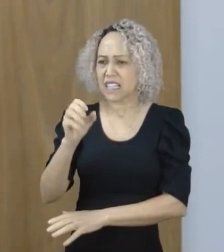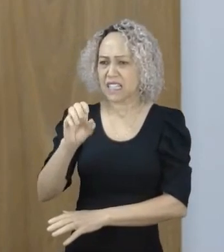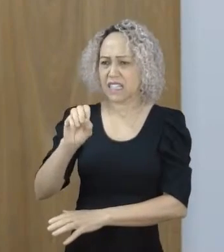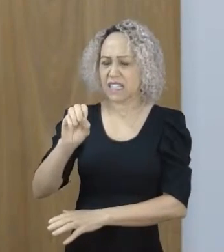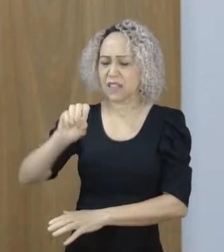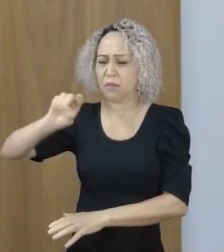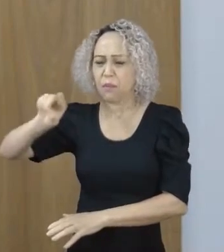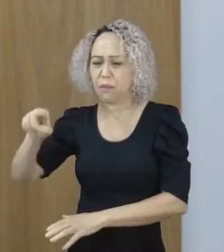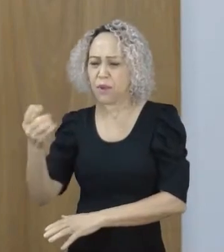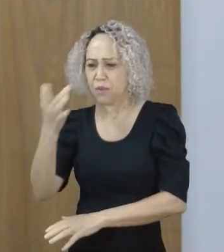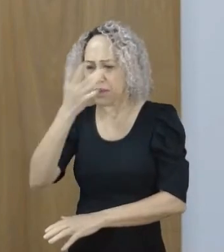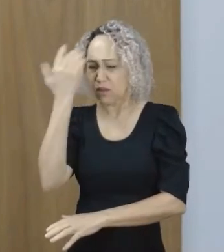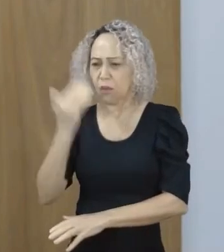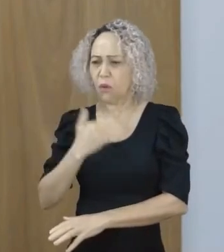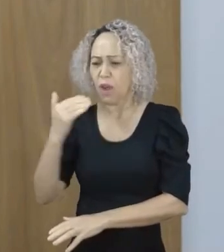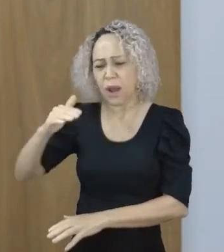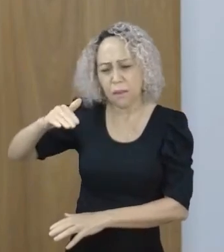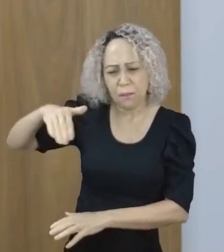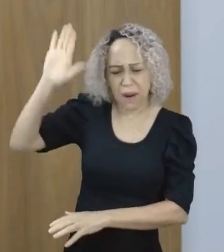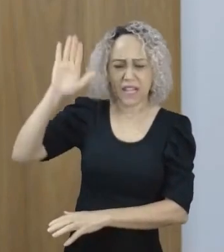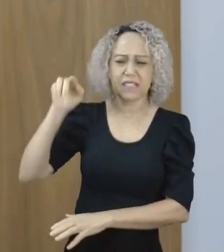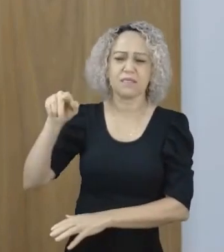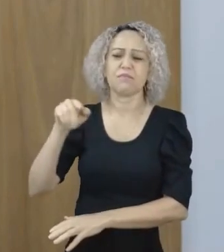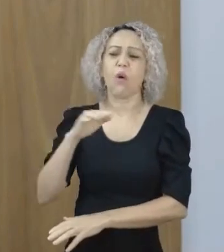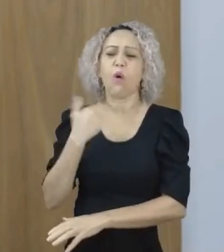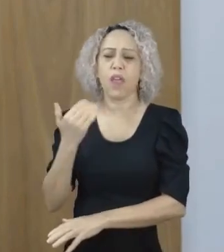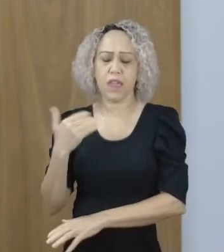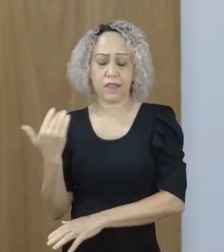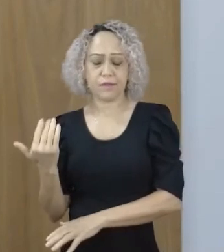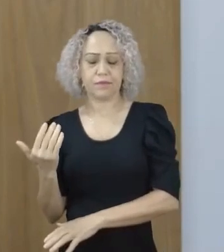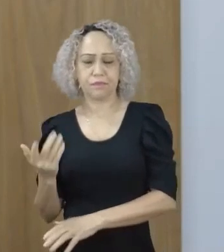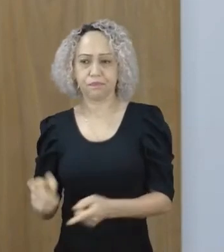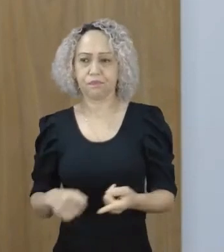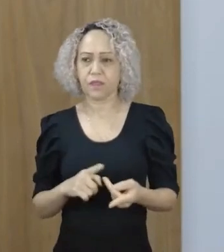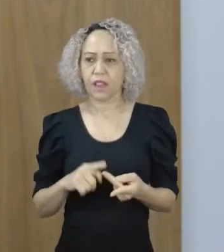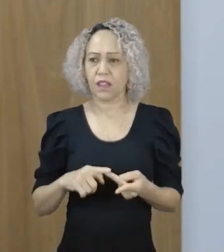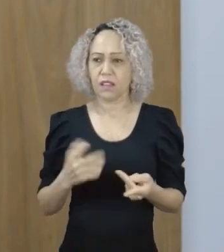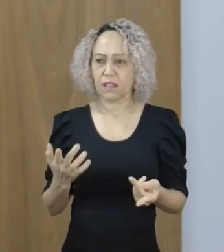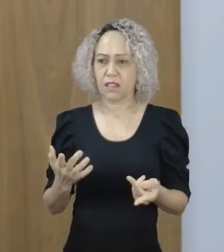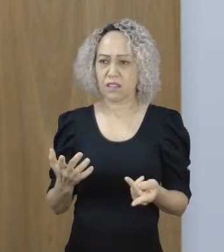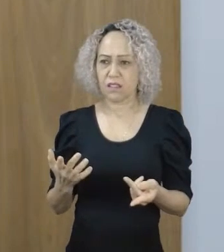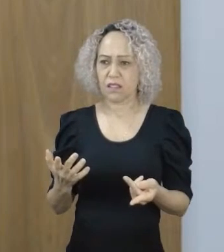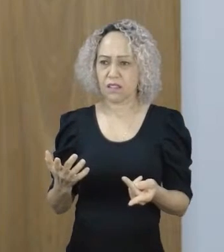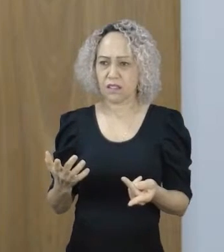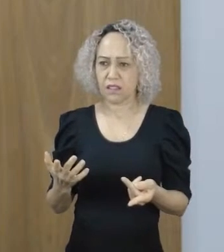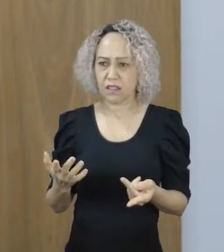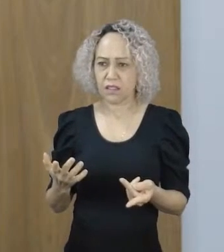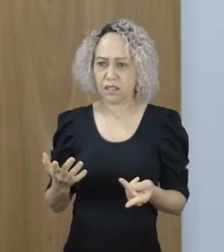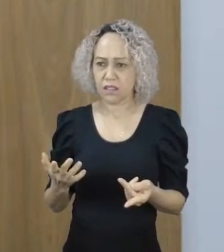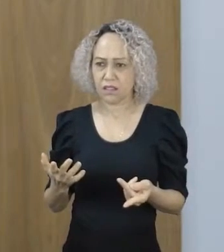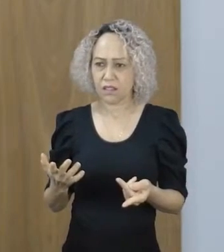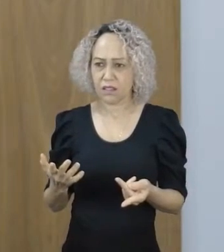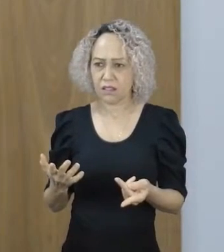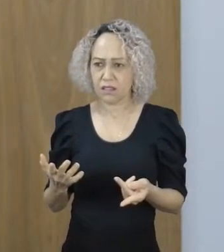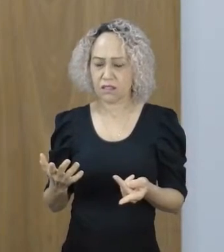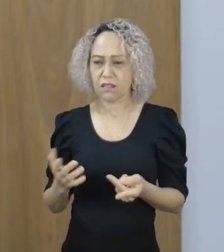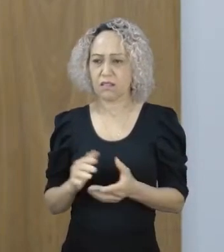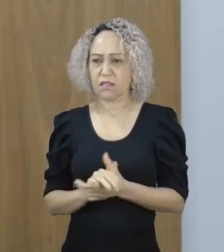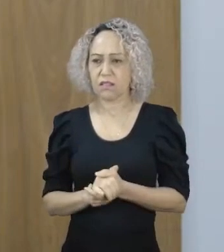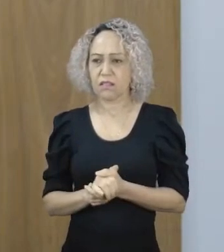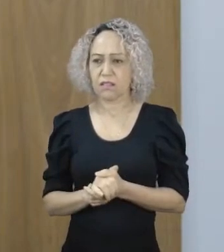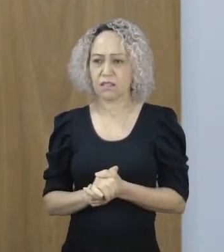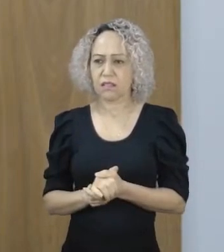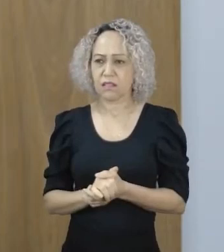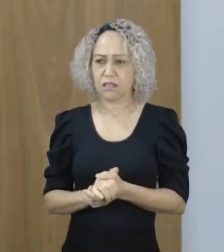impacto negativo na vacinação em todos os indicadores de saúde. Mortalidade infantil, depois de mais de 20 anos, voltou a subir, voltou